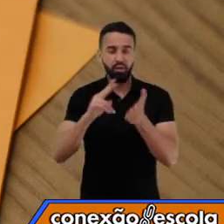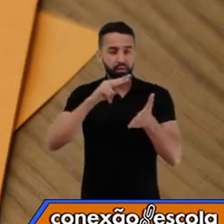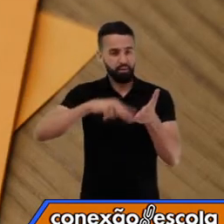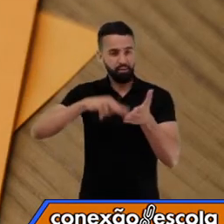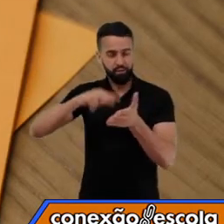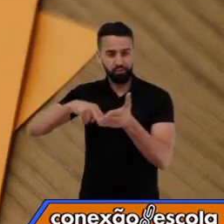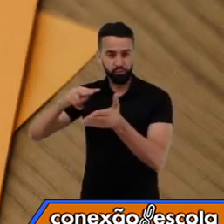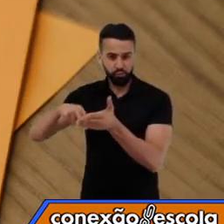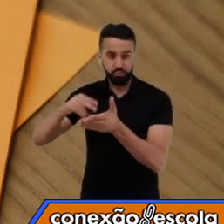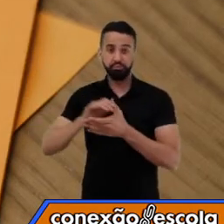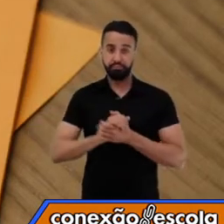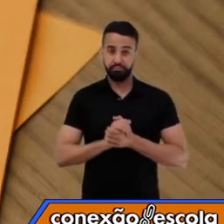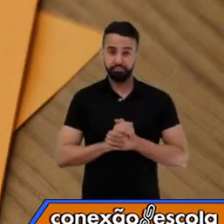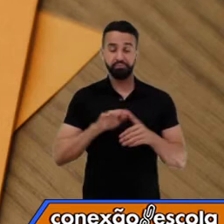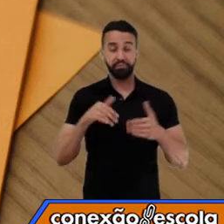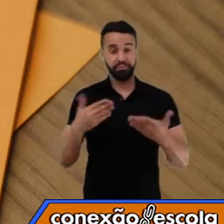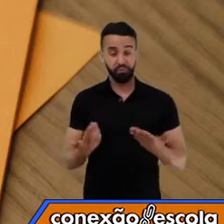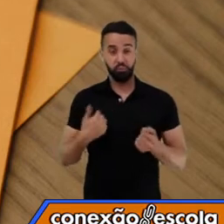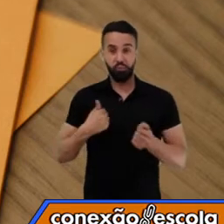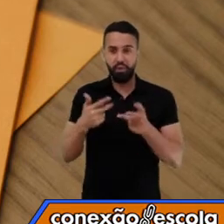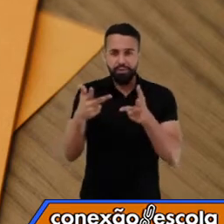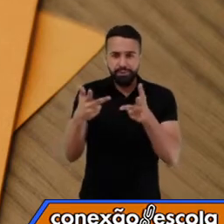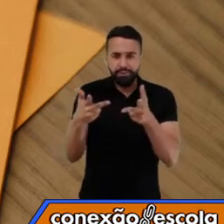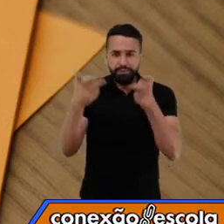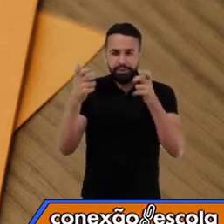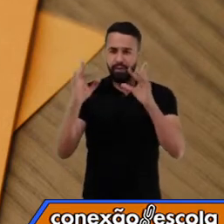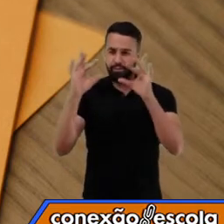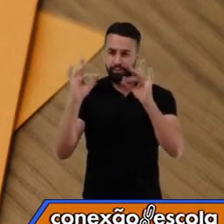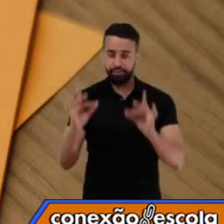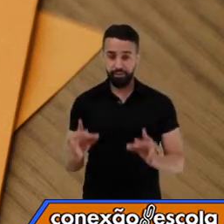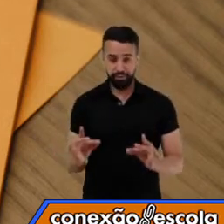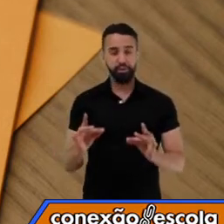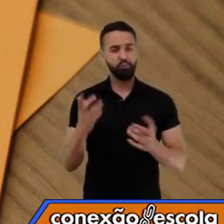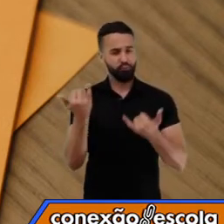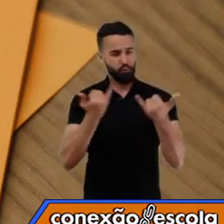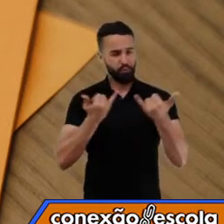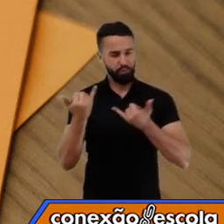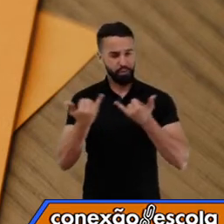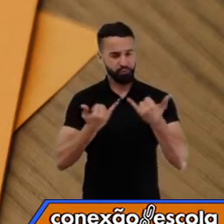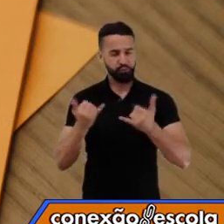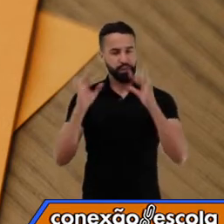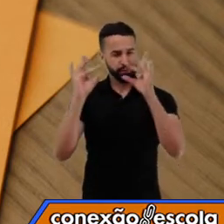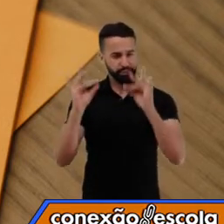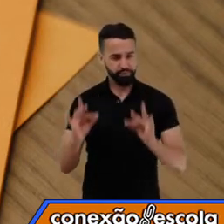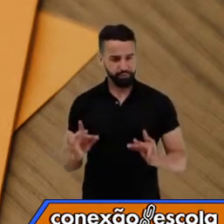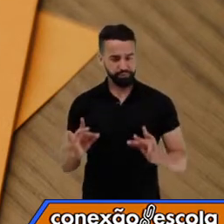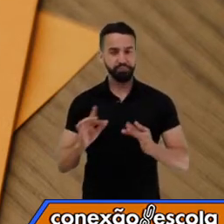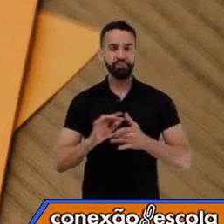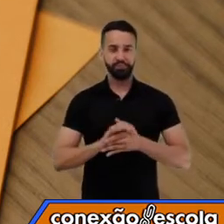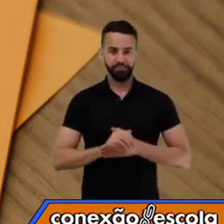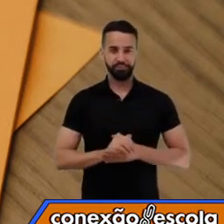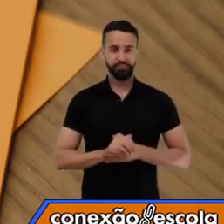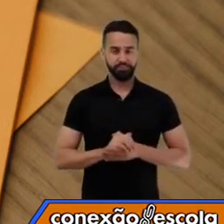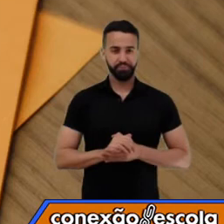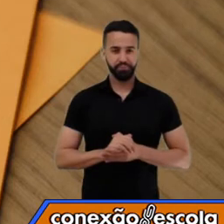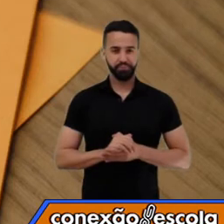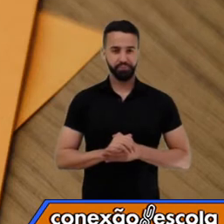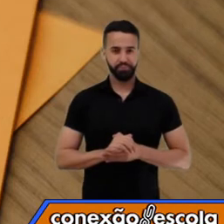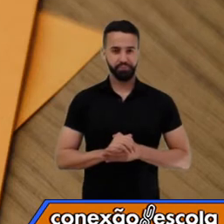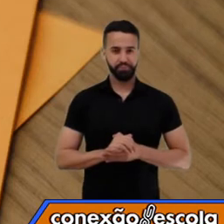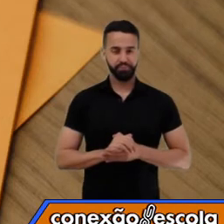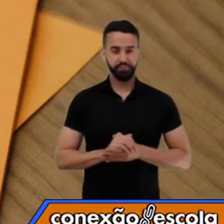do texto O ISSQN presta atenção nesse tipo de dado vamos lá e além